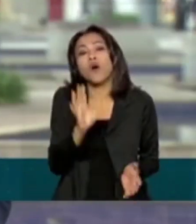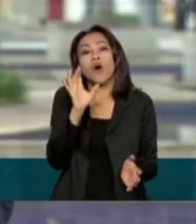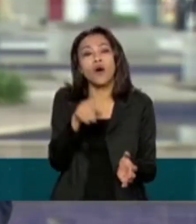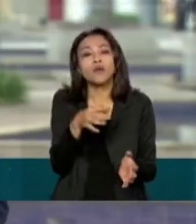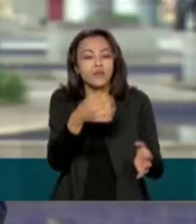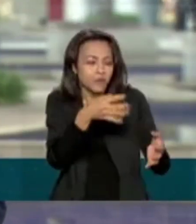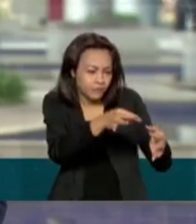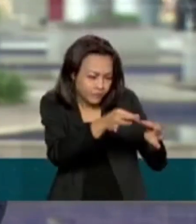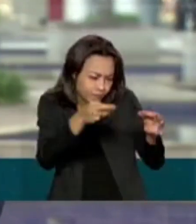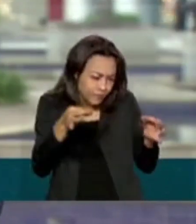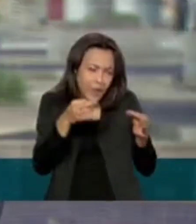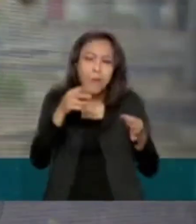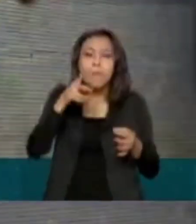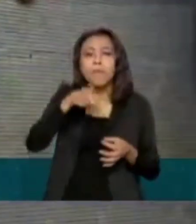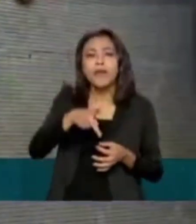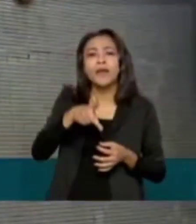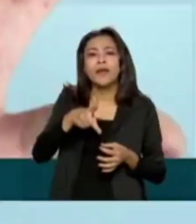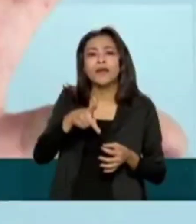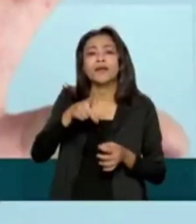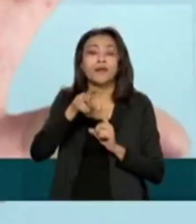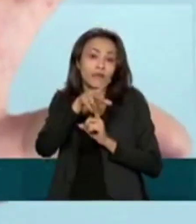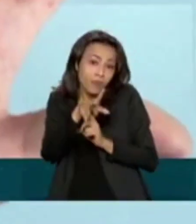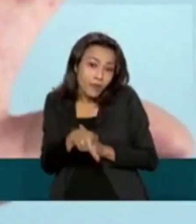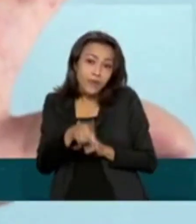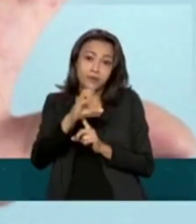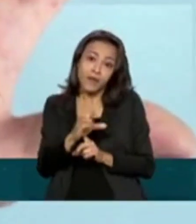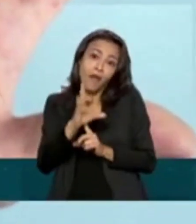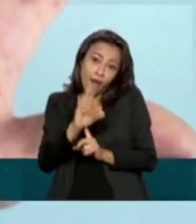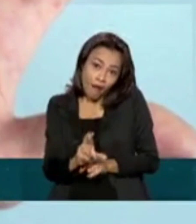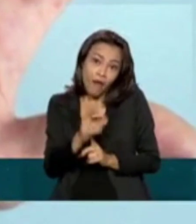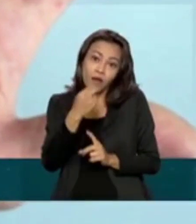moleculares de PCR que são confirmados por